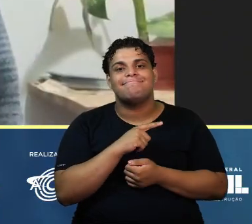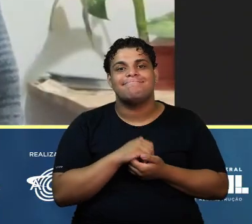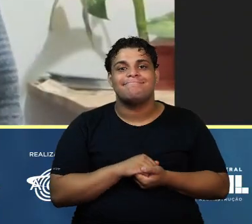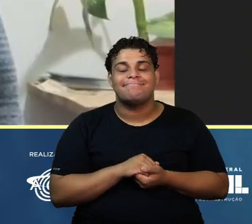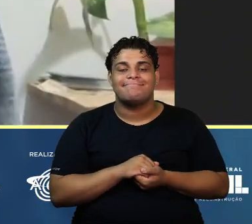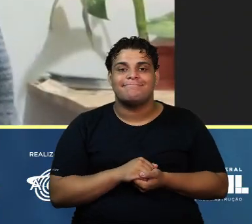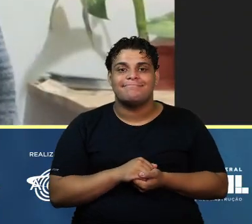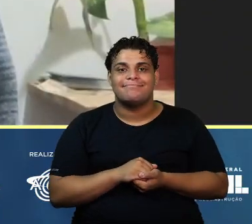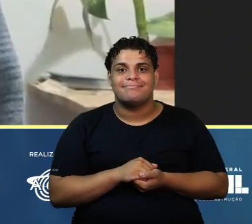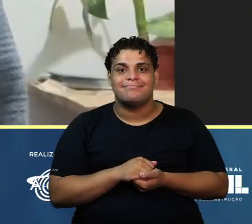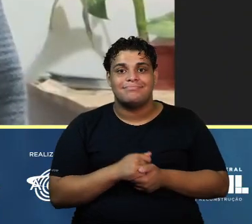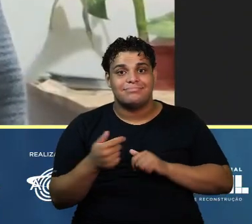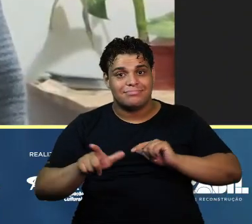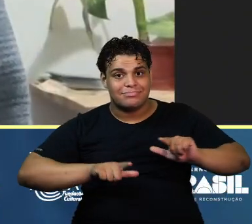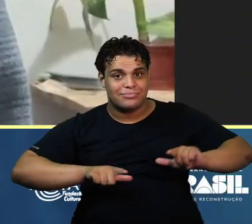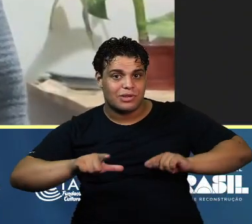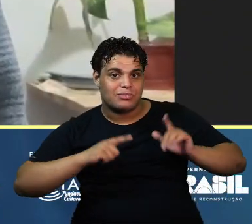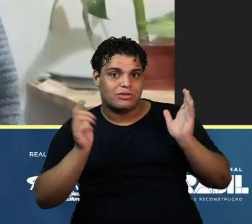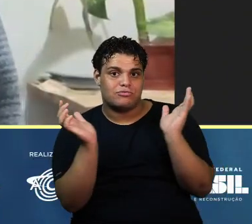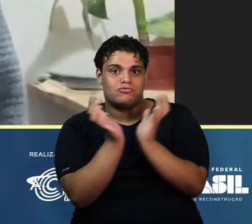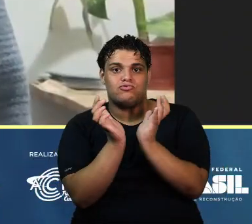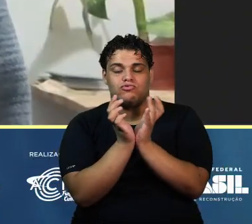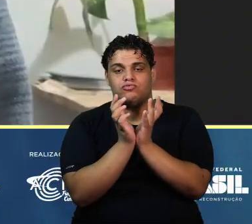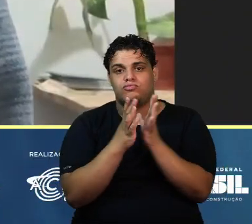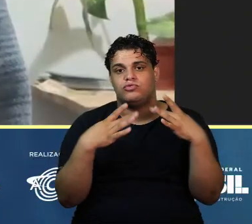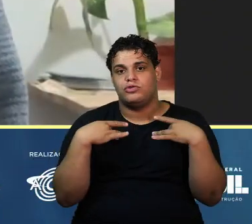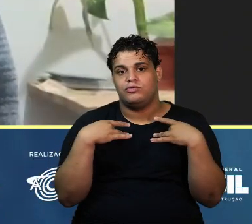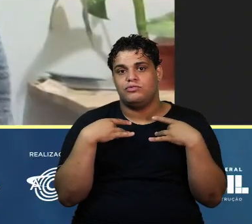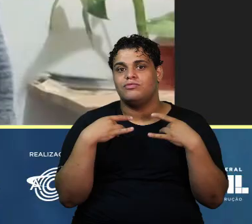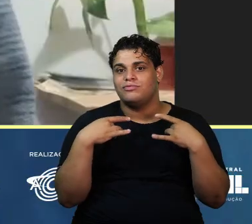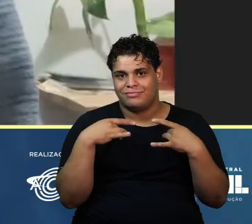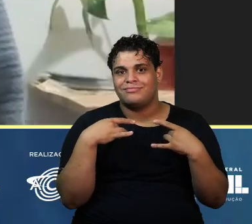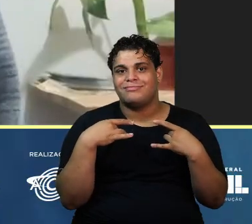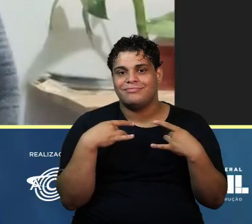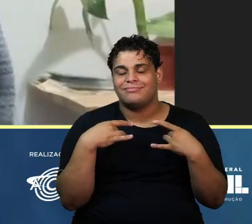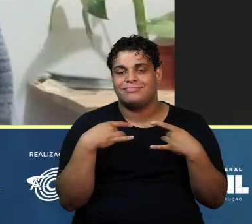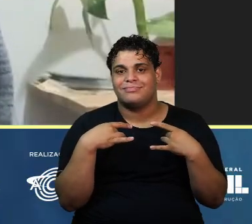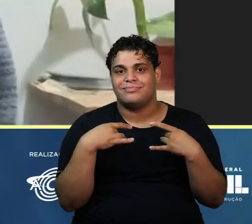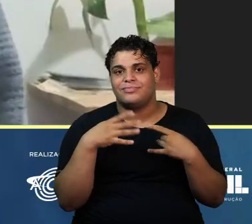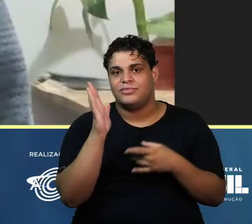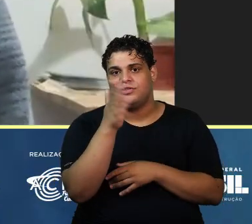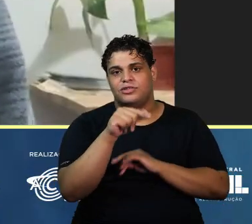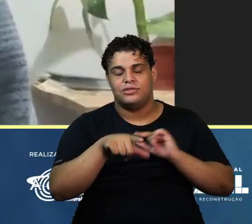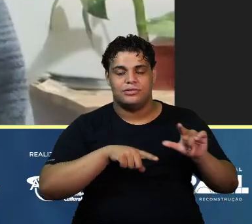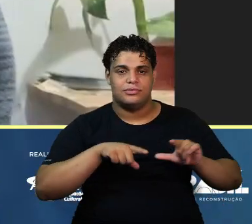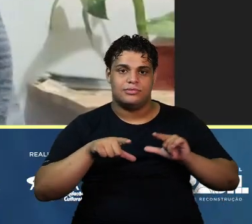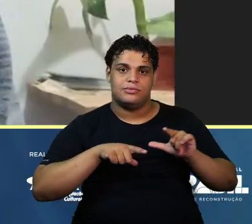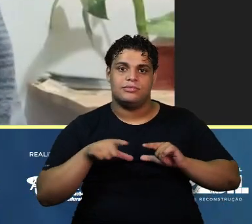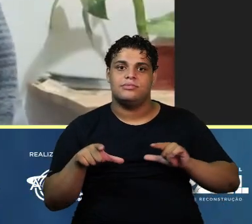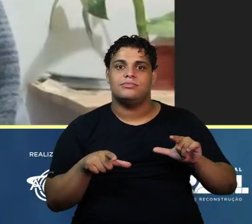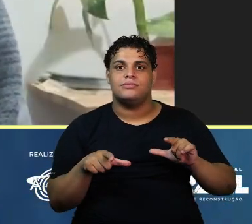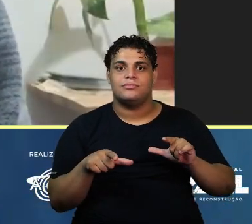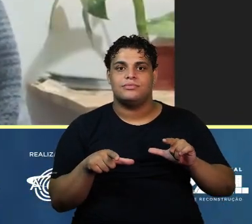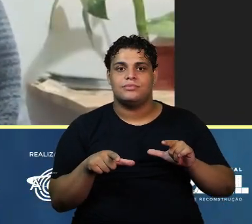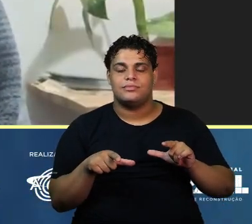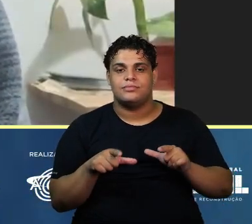dentro desse trabalho dos grupos de voluntários, como eu mencionei, eu já trabalho com a